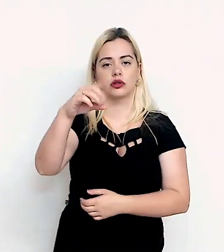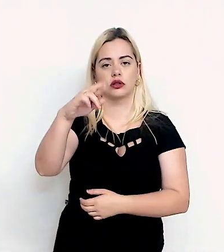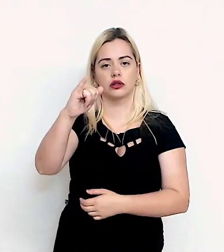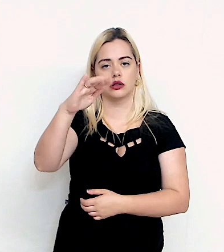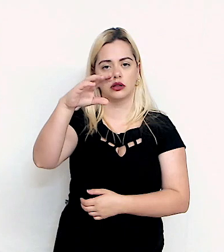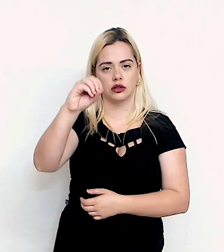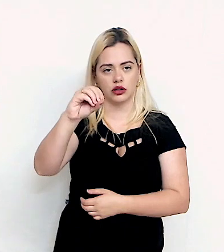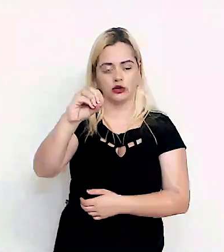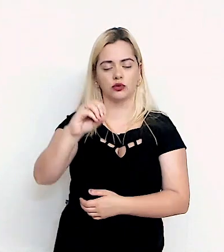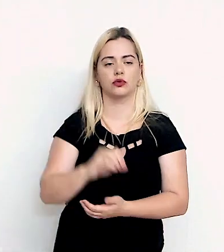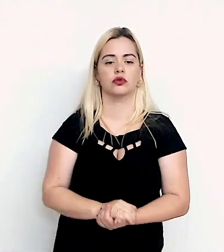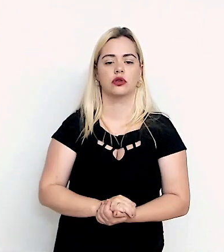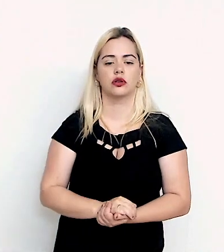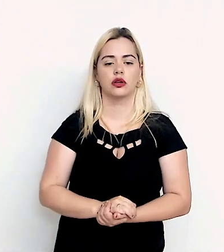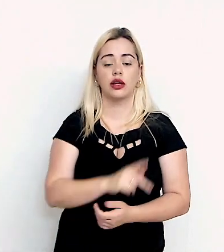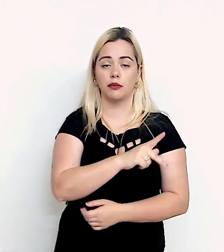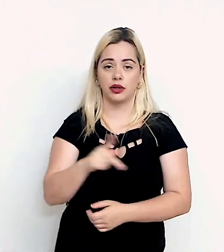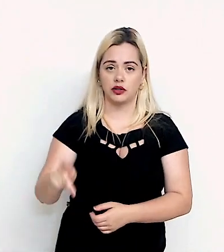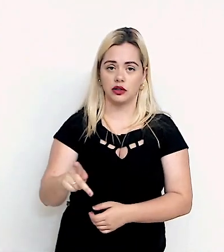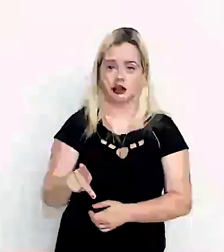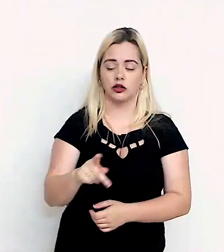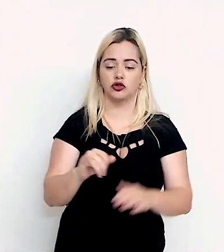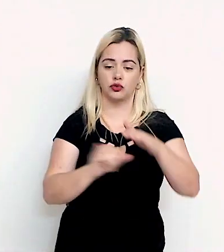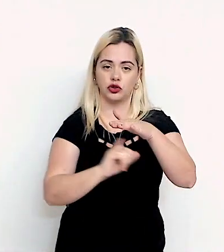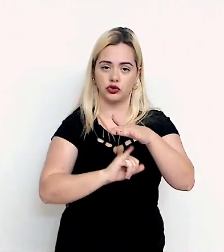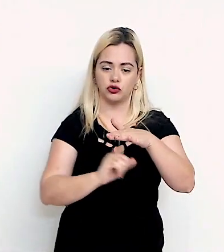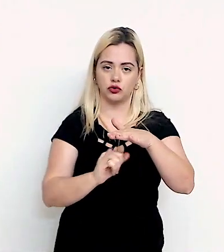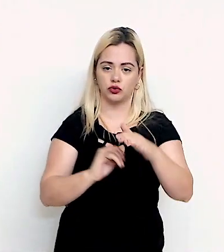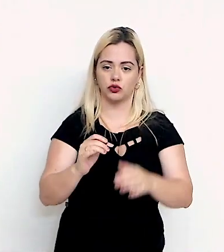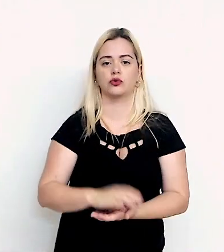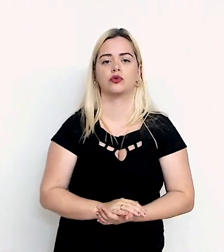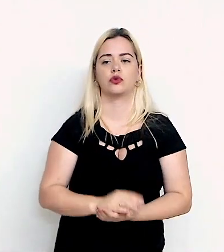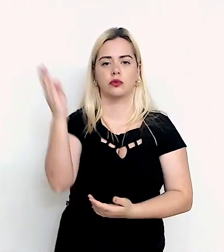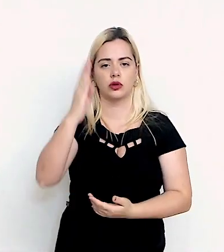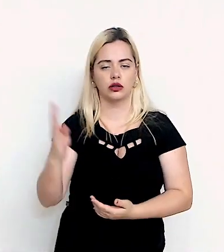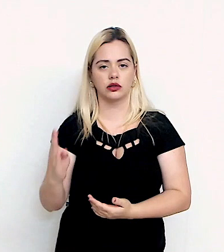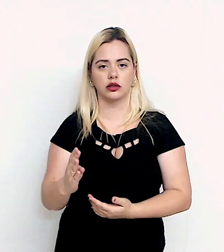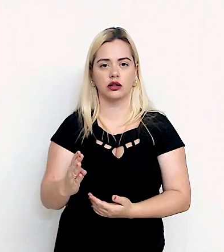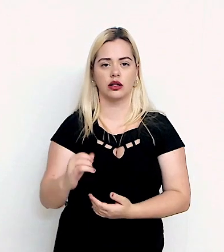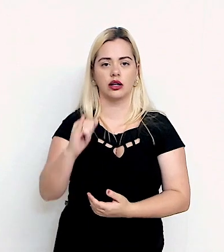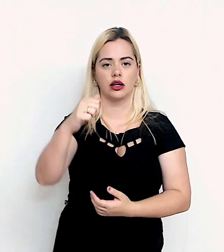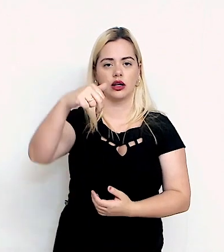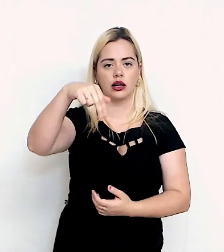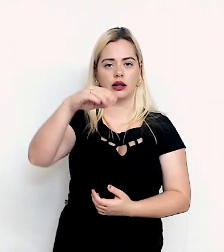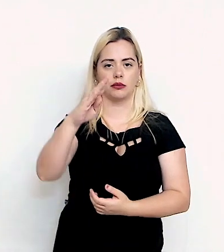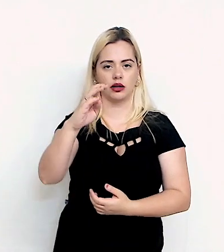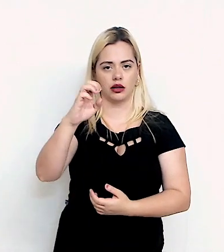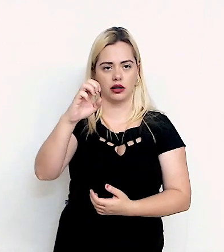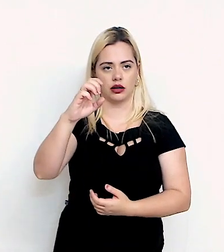barudo Torres Presidente do Instituto Nacional de Desenvolvimento e defesa ao inds